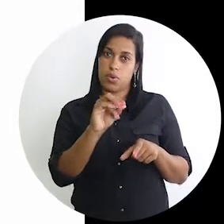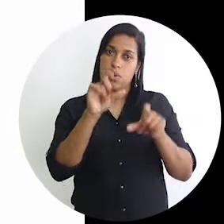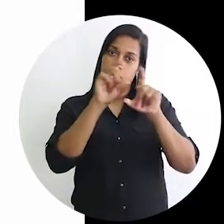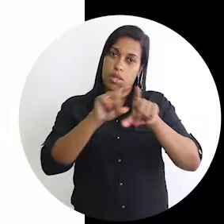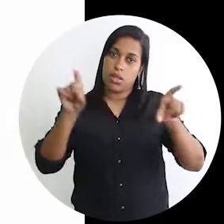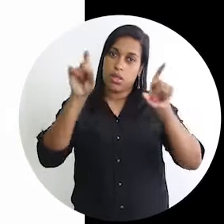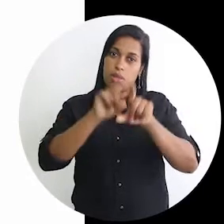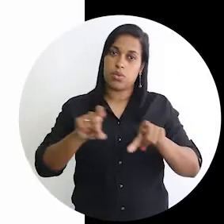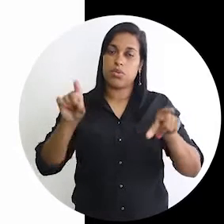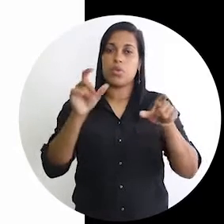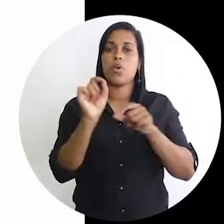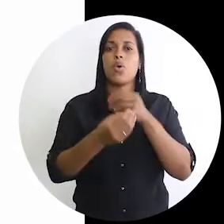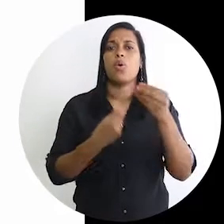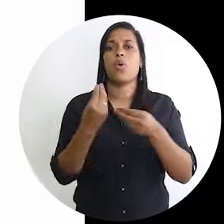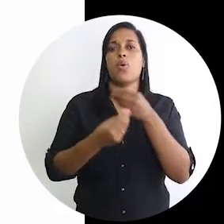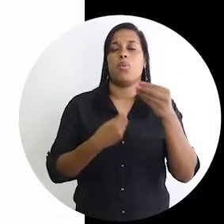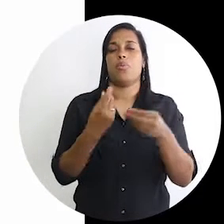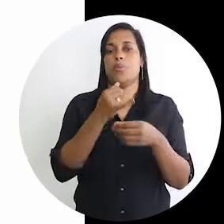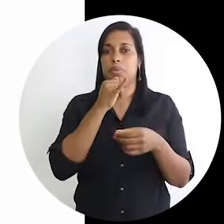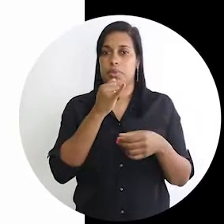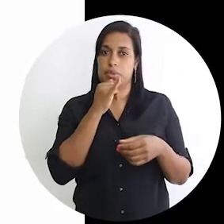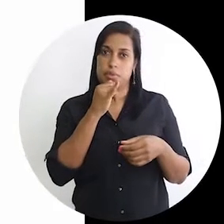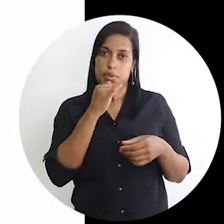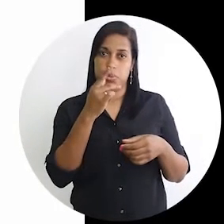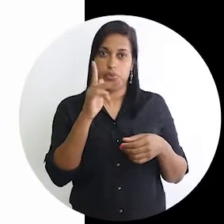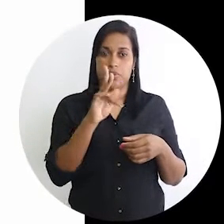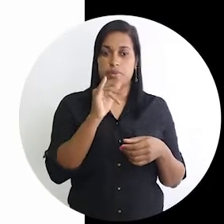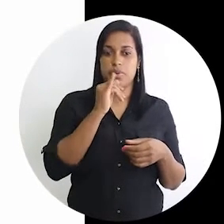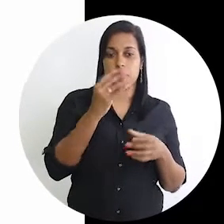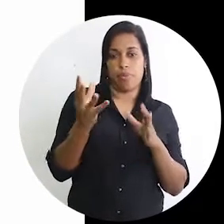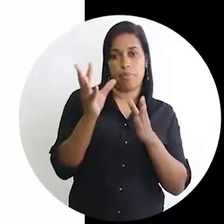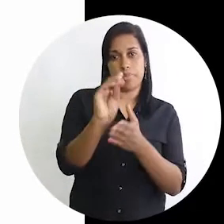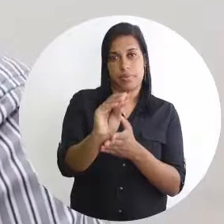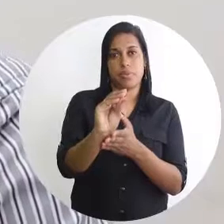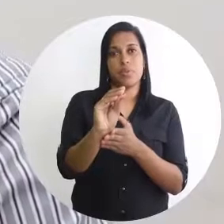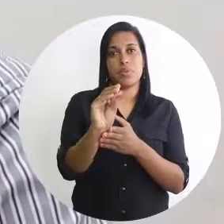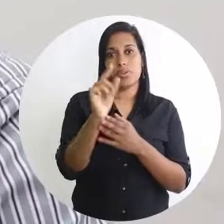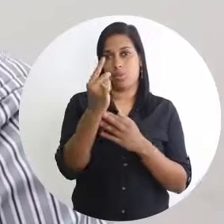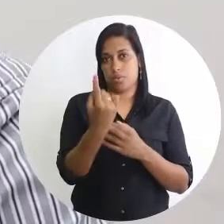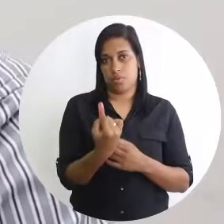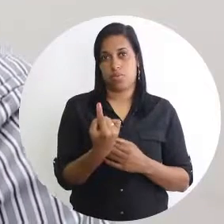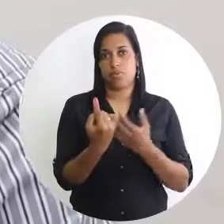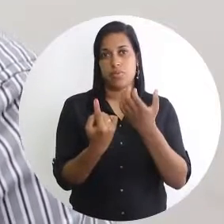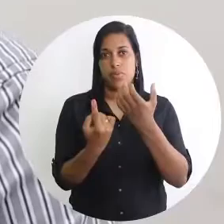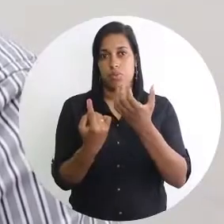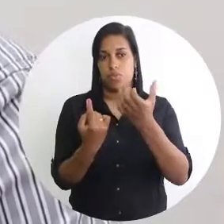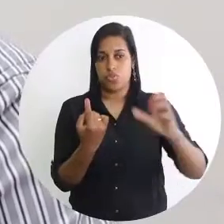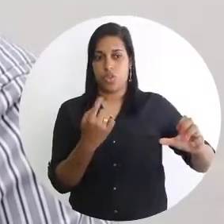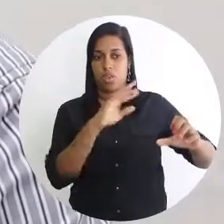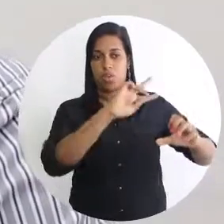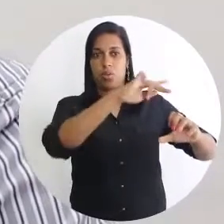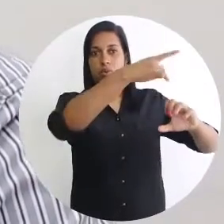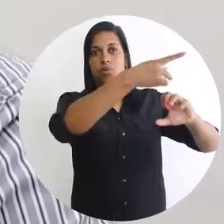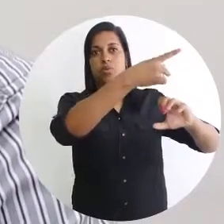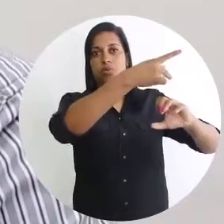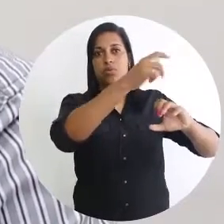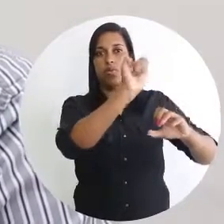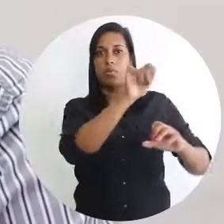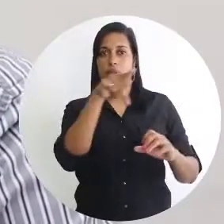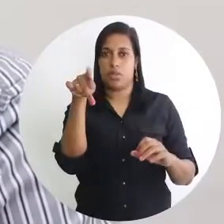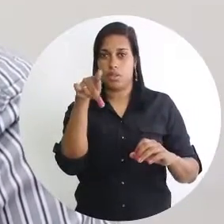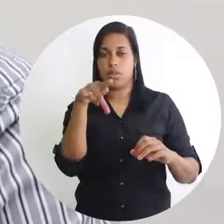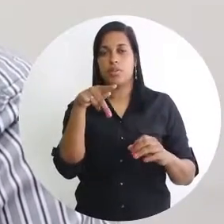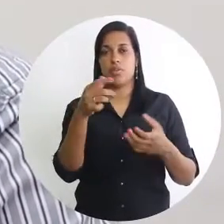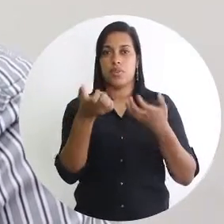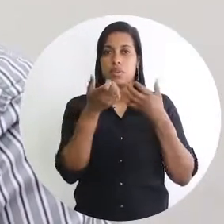forma relativa ao outro. Então vamos supor que você coloque um componente no canto superior esquerdo da sua aplicação